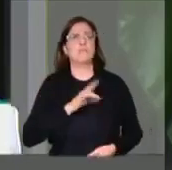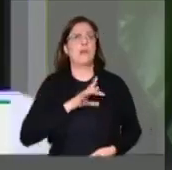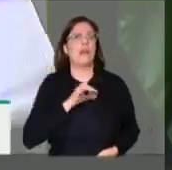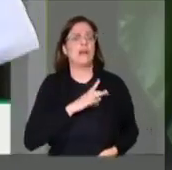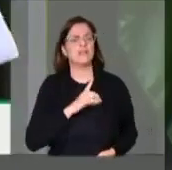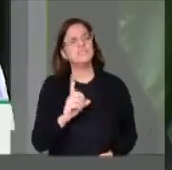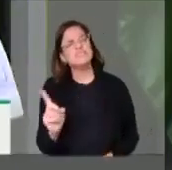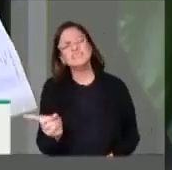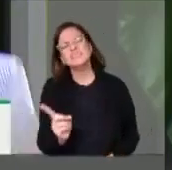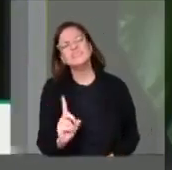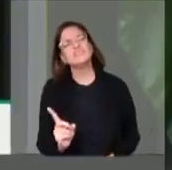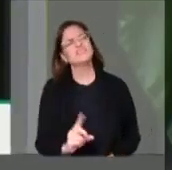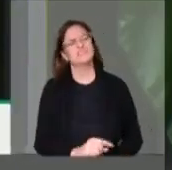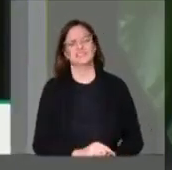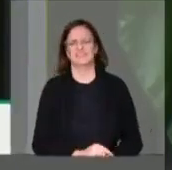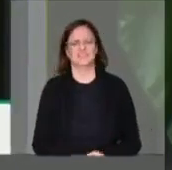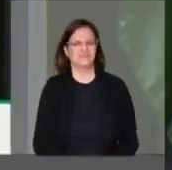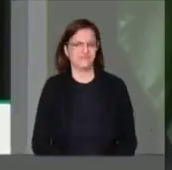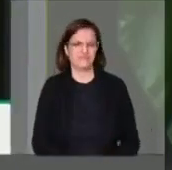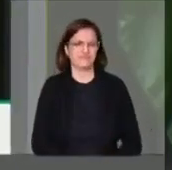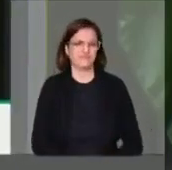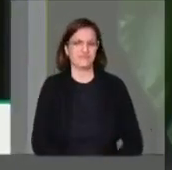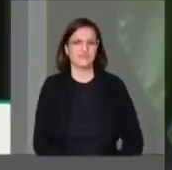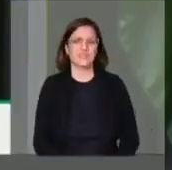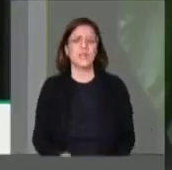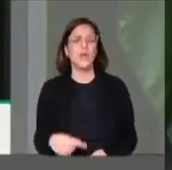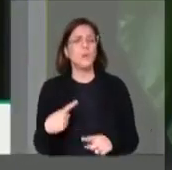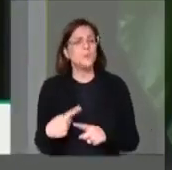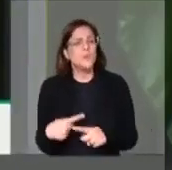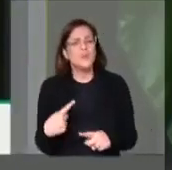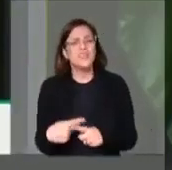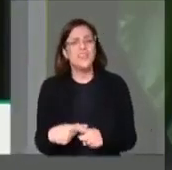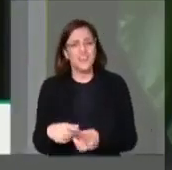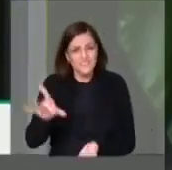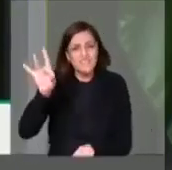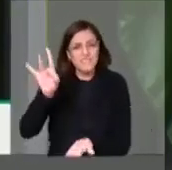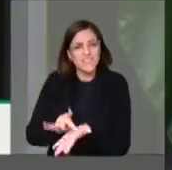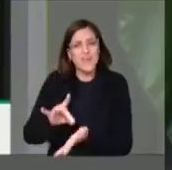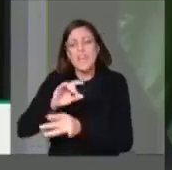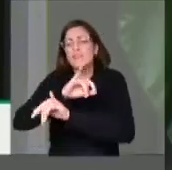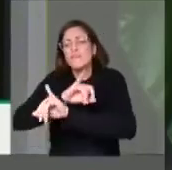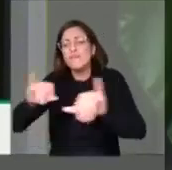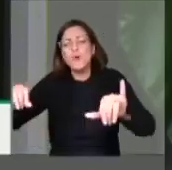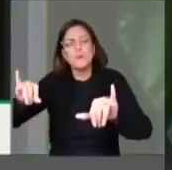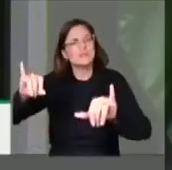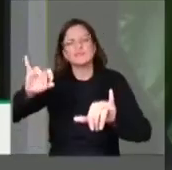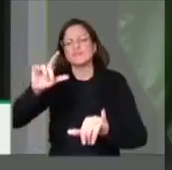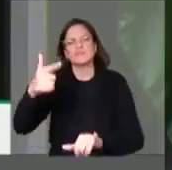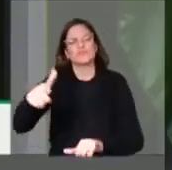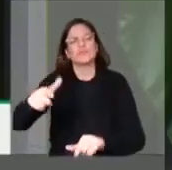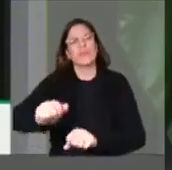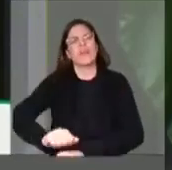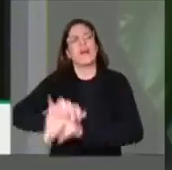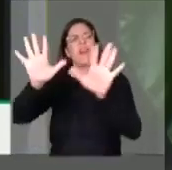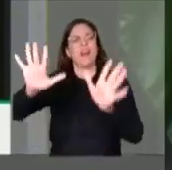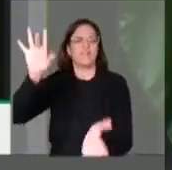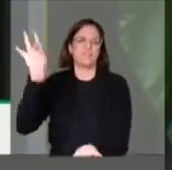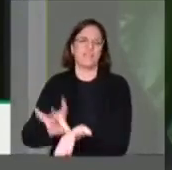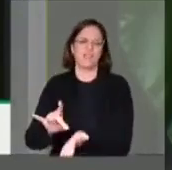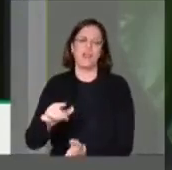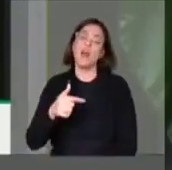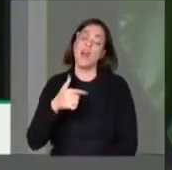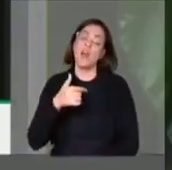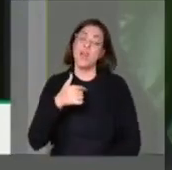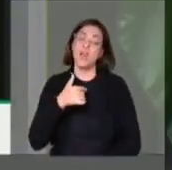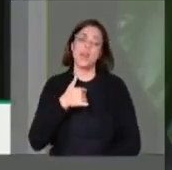insegurança, sobretudo quando ela deriva da desinformação. Eu não diria que tenha havido má